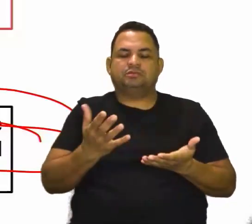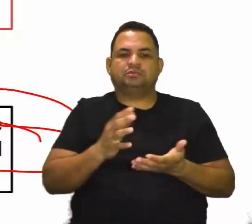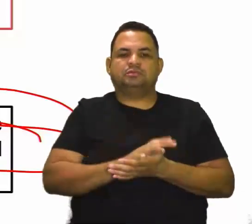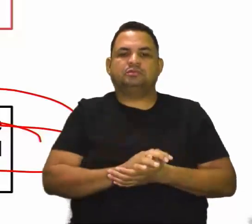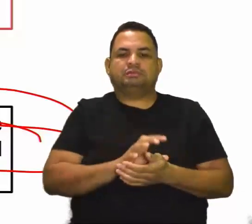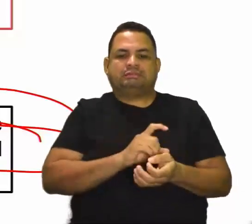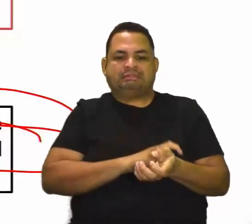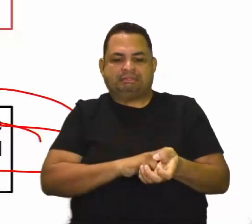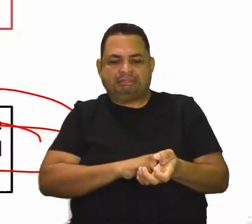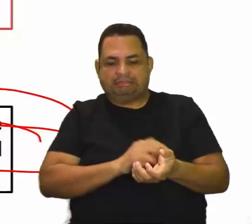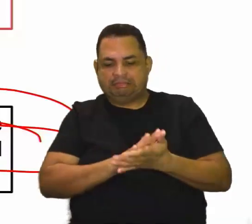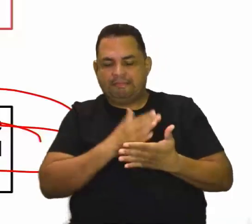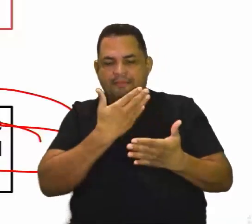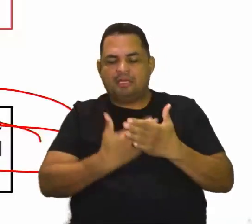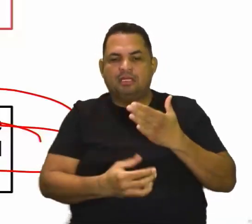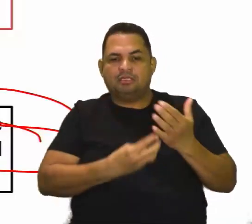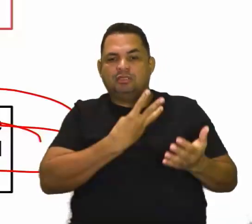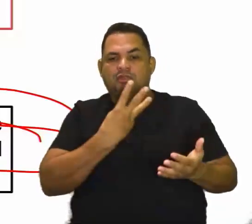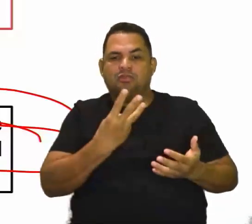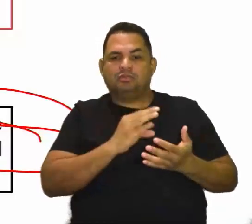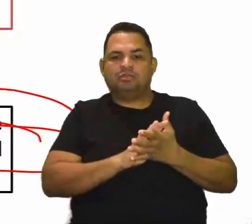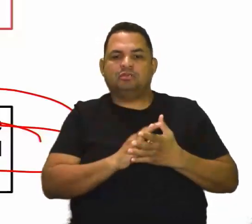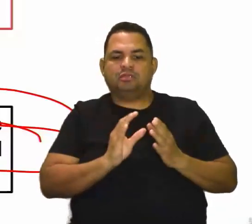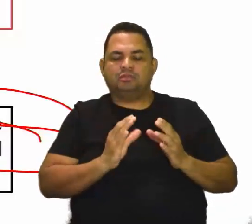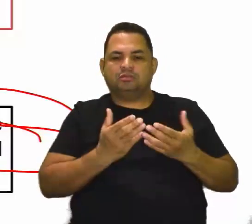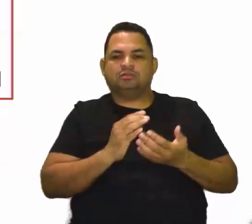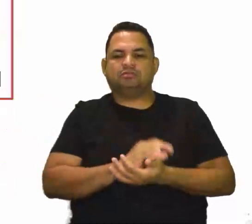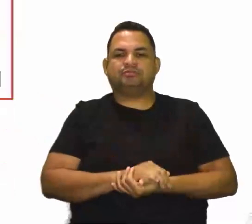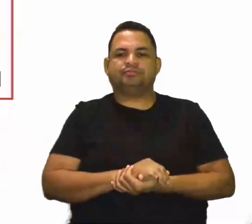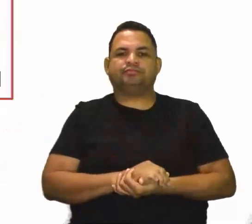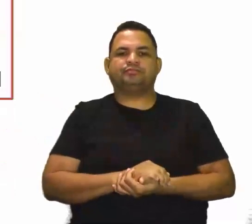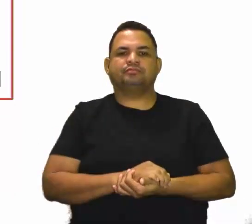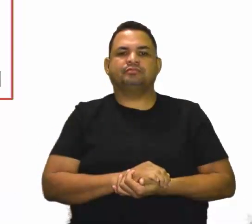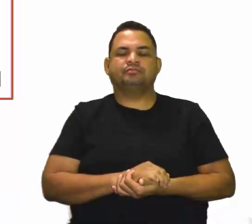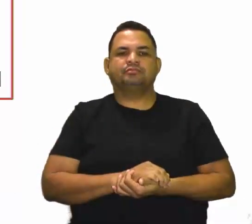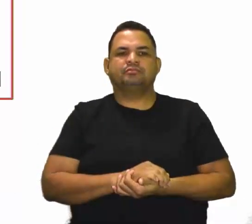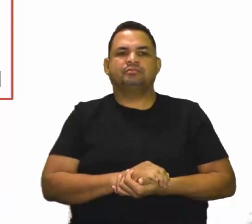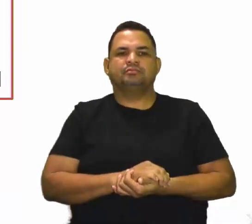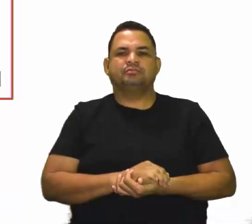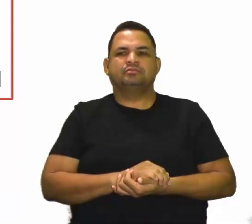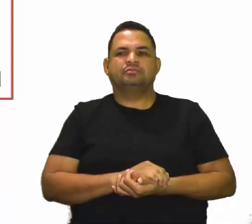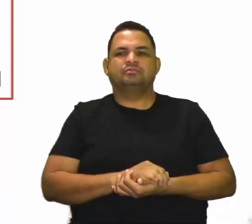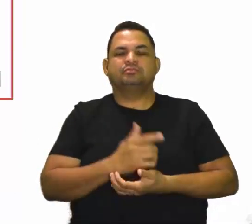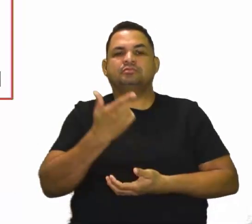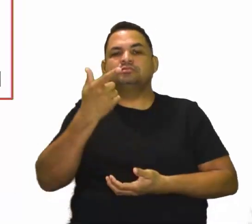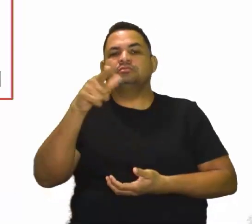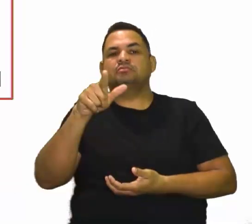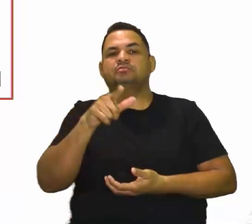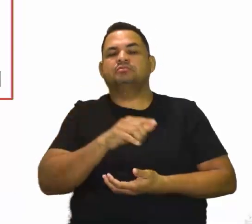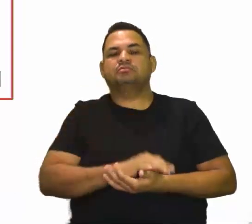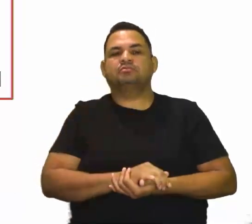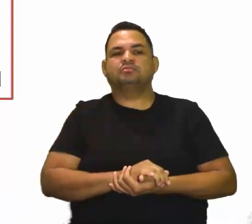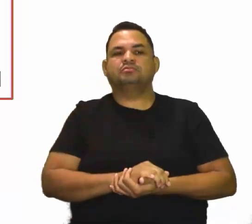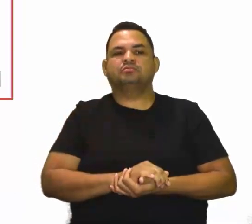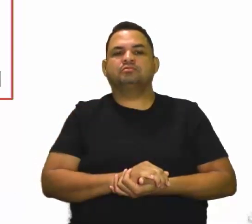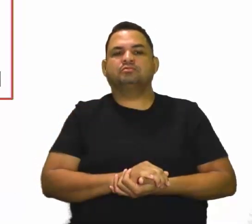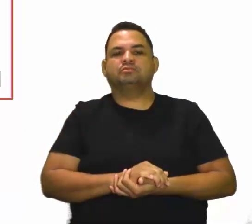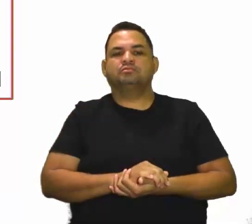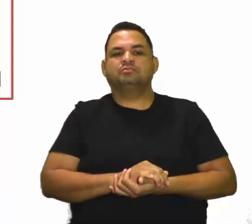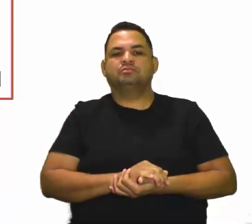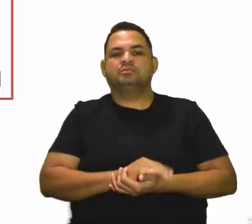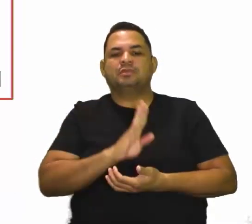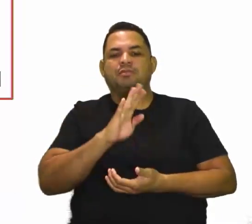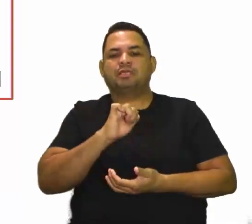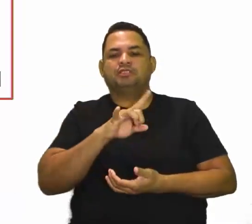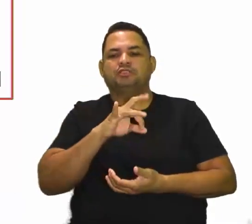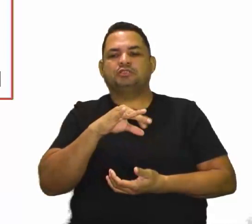ter perdido 3 batalhas e vão executar aí os sobreviventes. Outro, chamado de